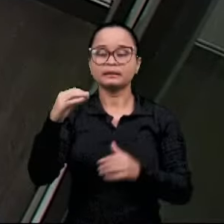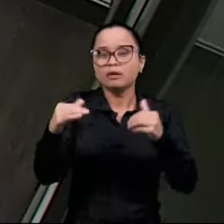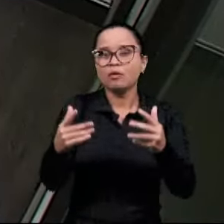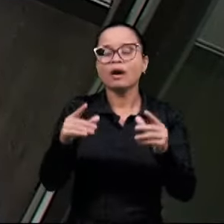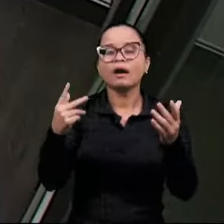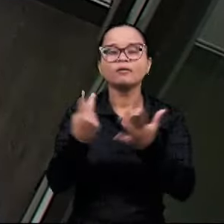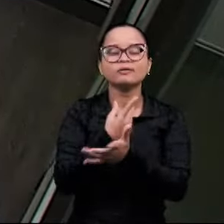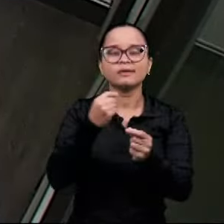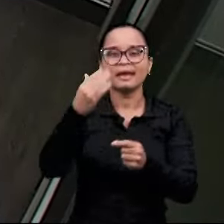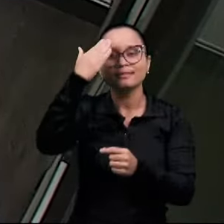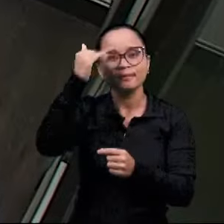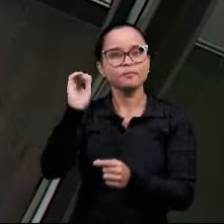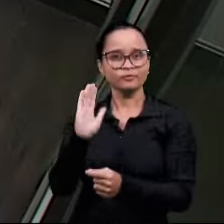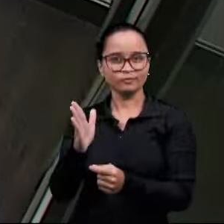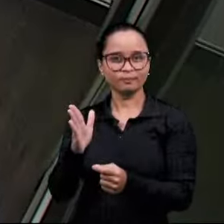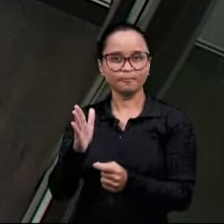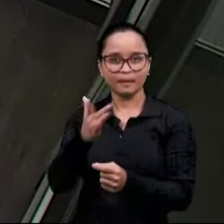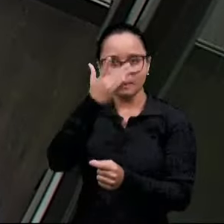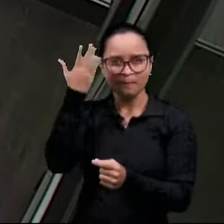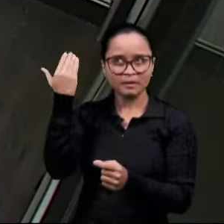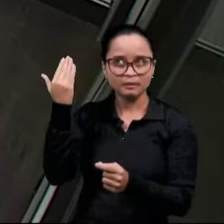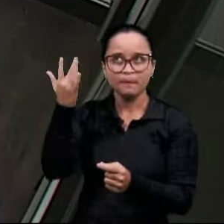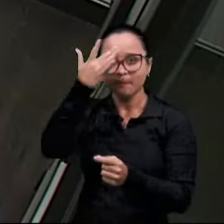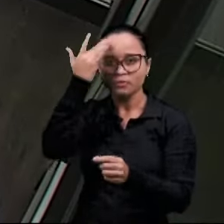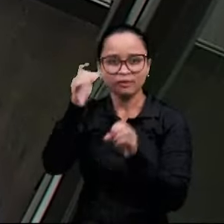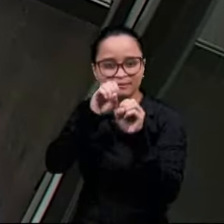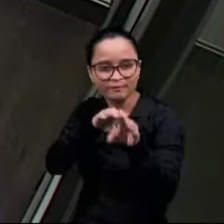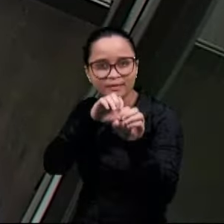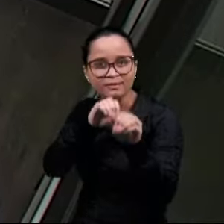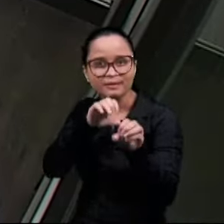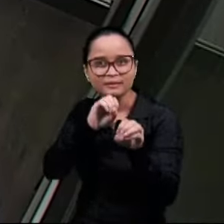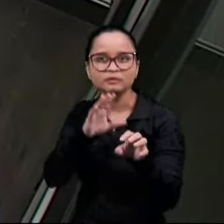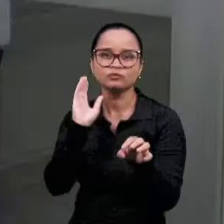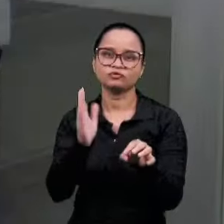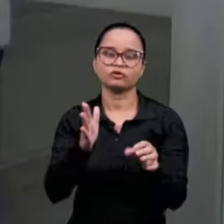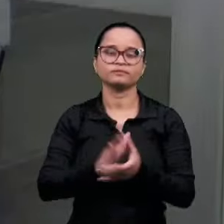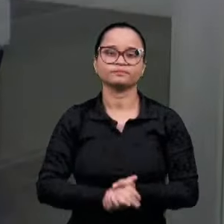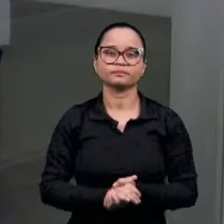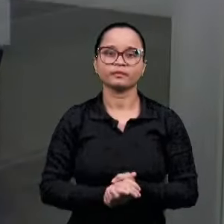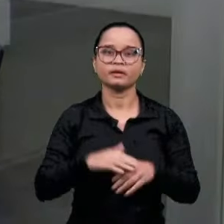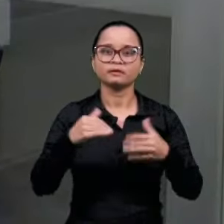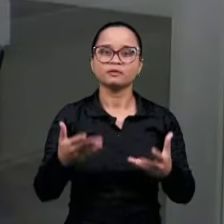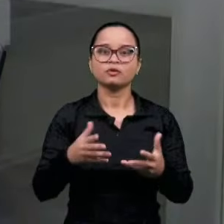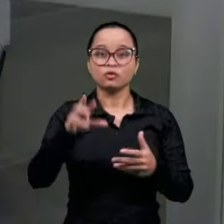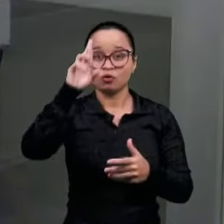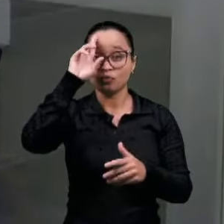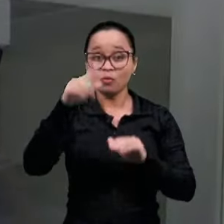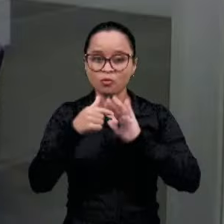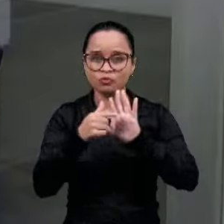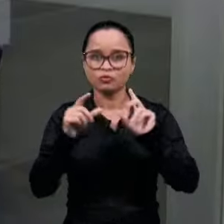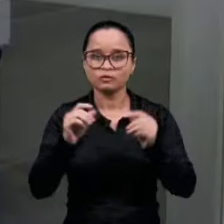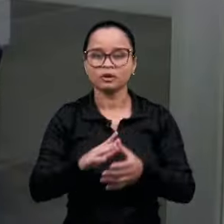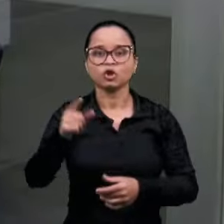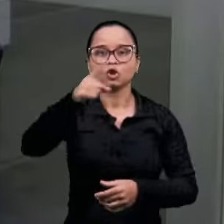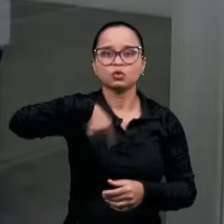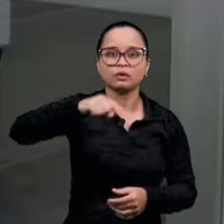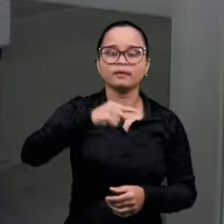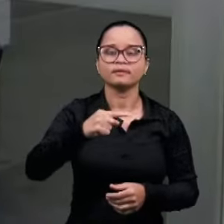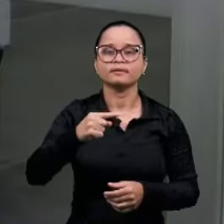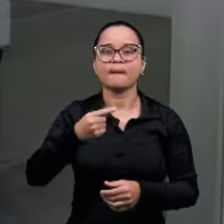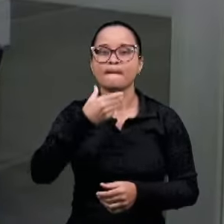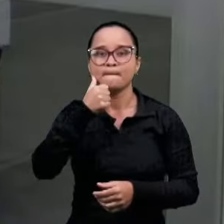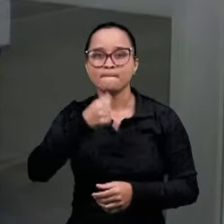ele. Então o Senhor me mostrou para passar para as professoras, né? De que nós, como pais e professores, nós